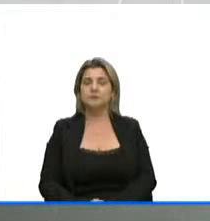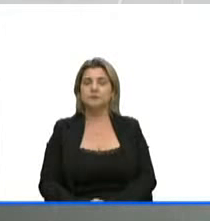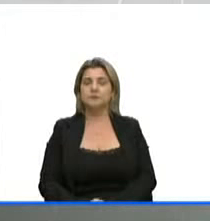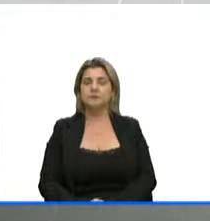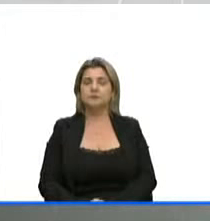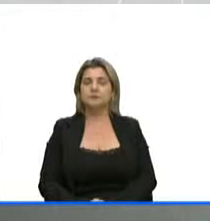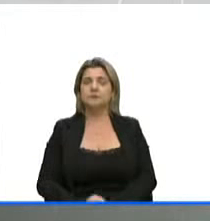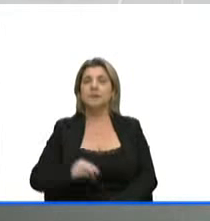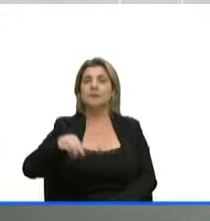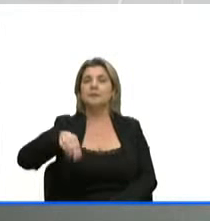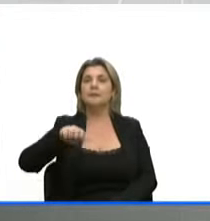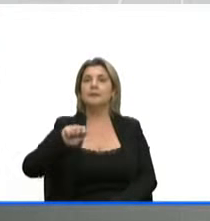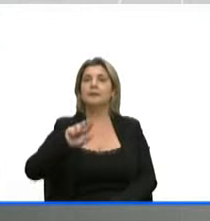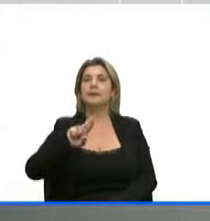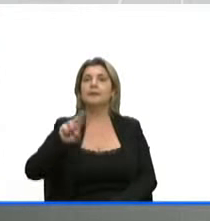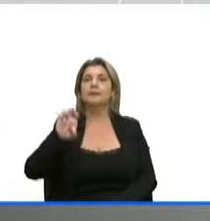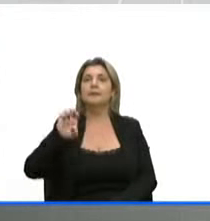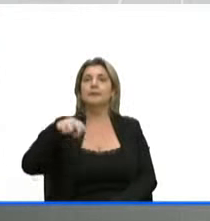Luiz Marenco?